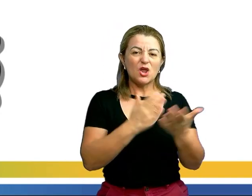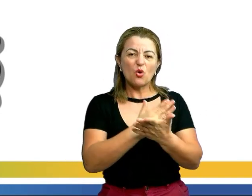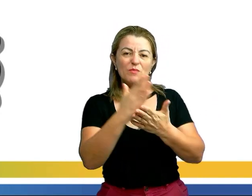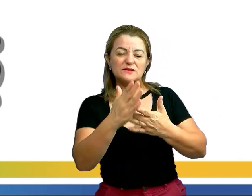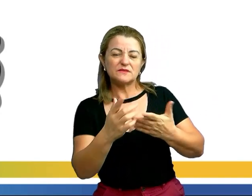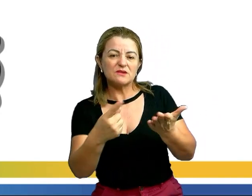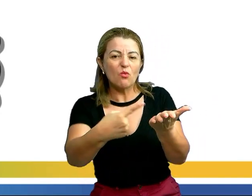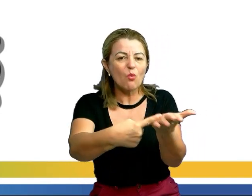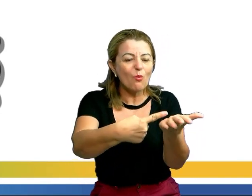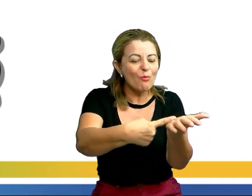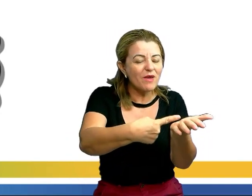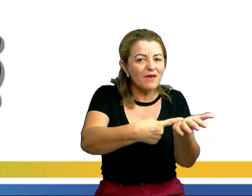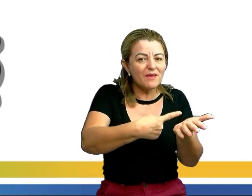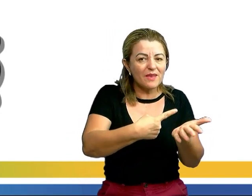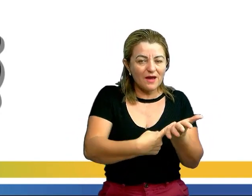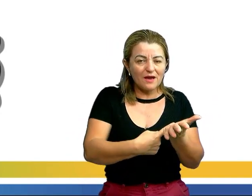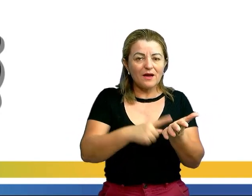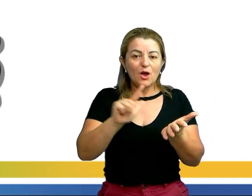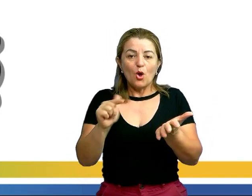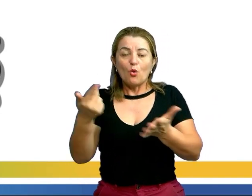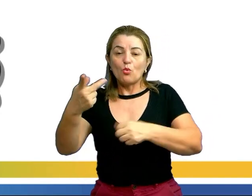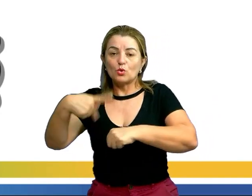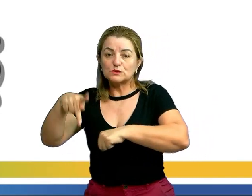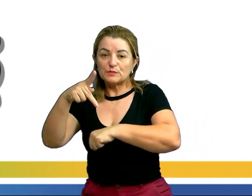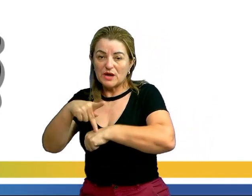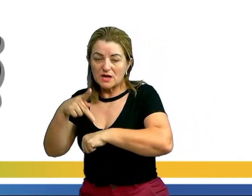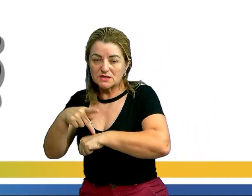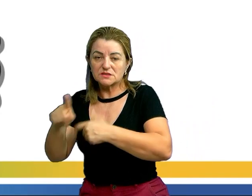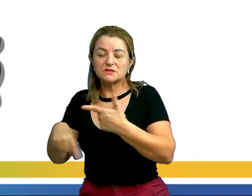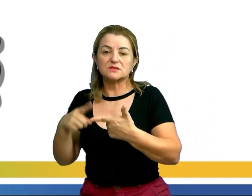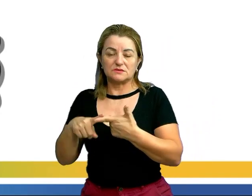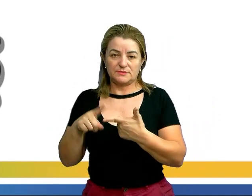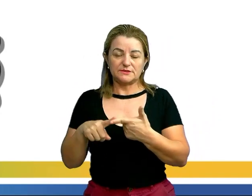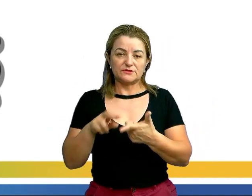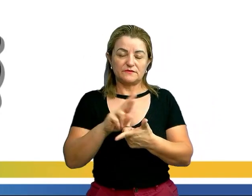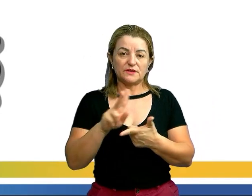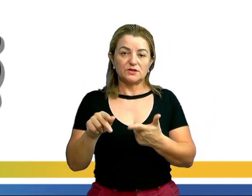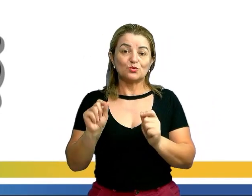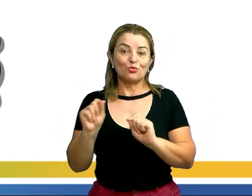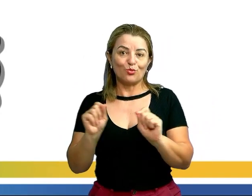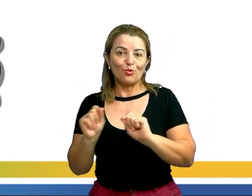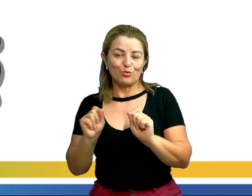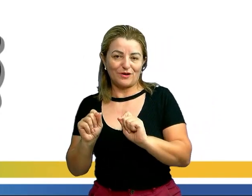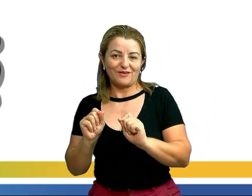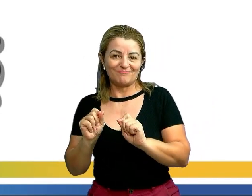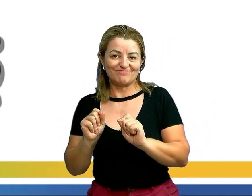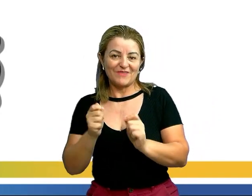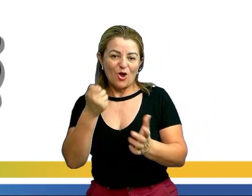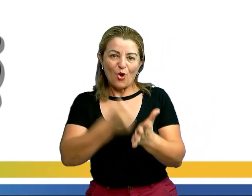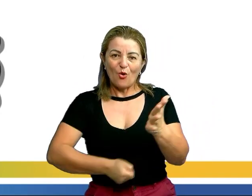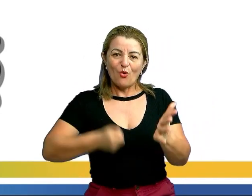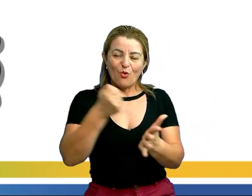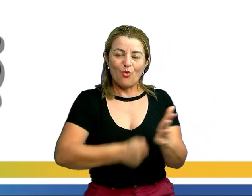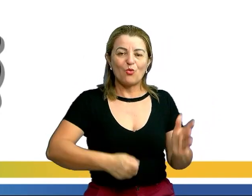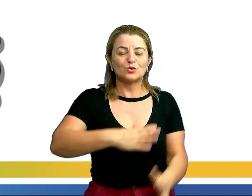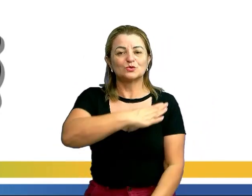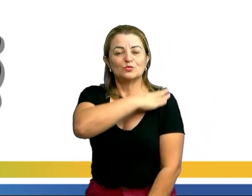alianças com a União Soviética, com os comunistas, né? E aí o Jânio